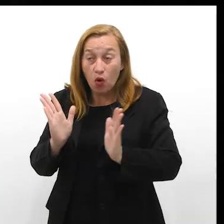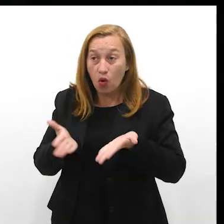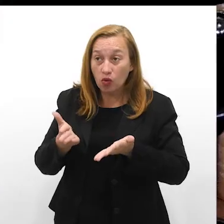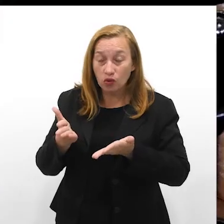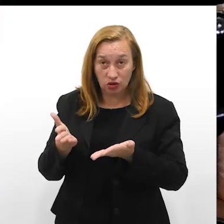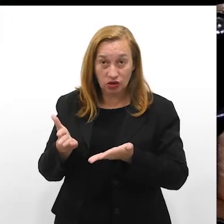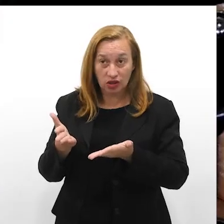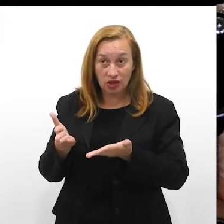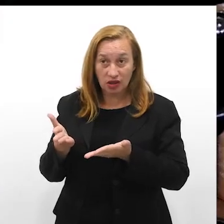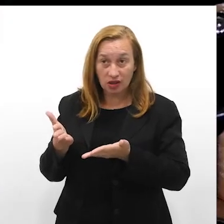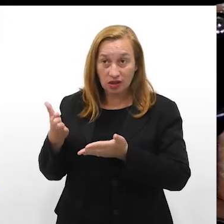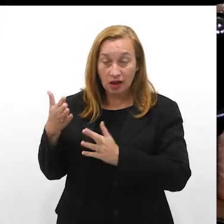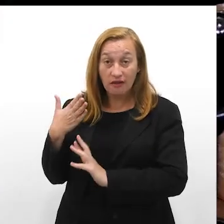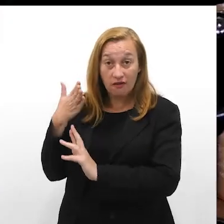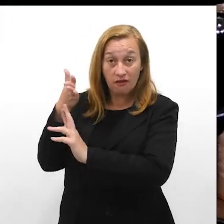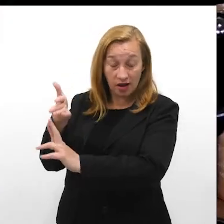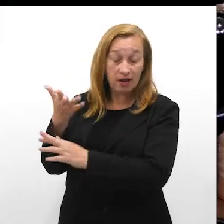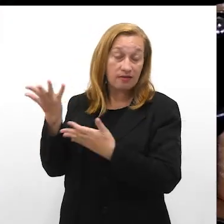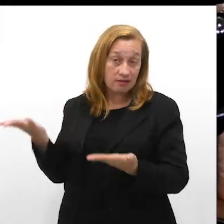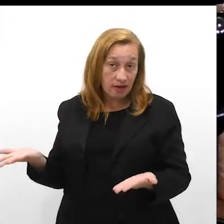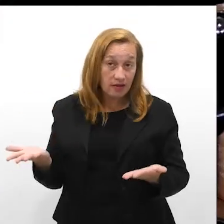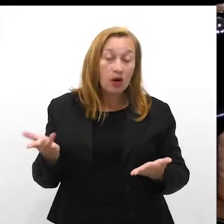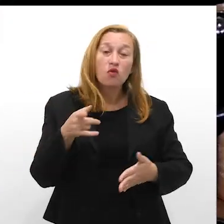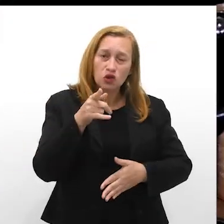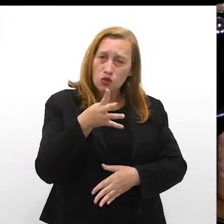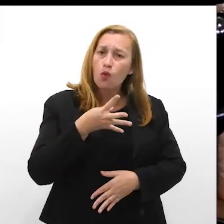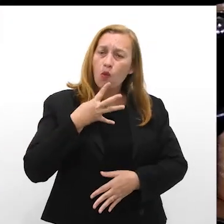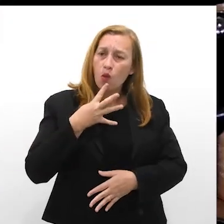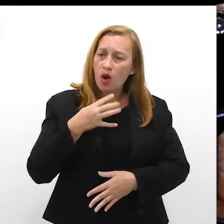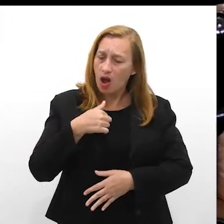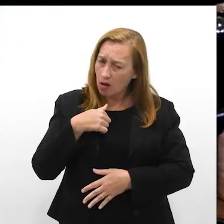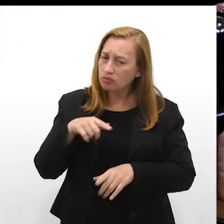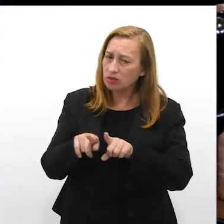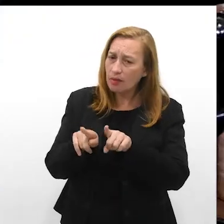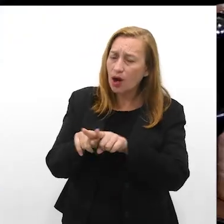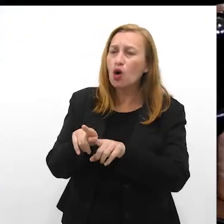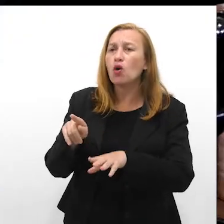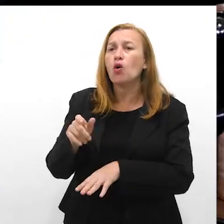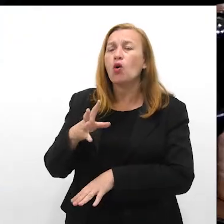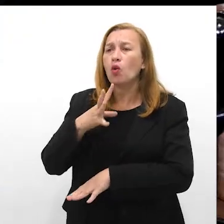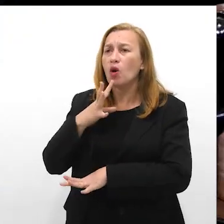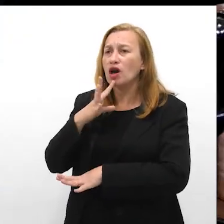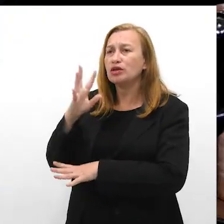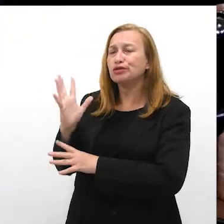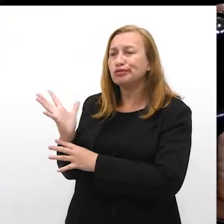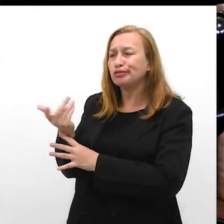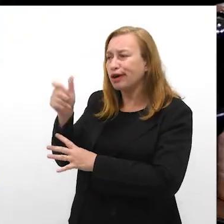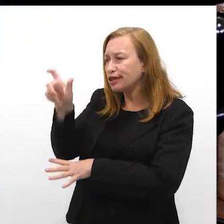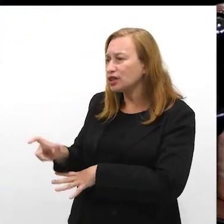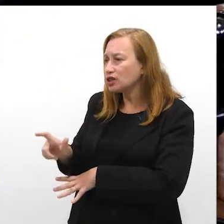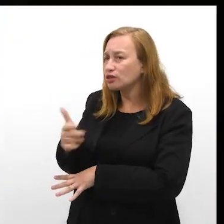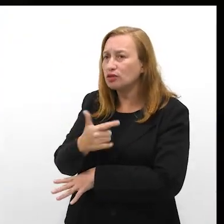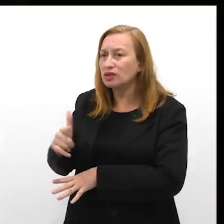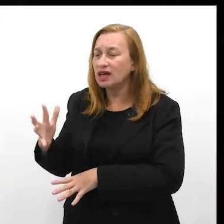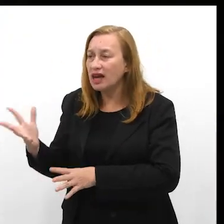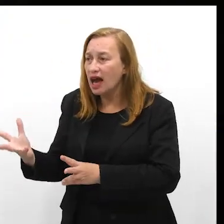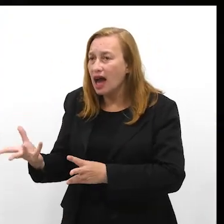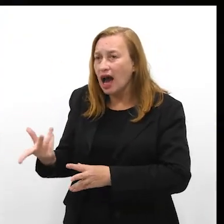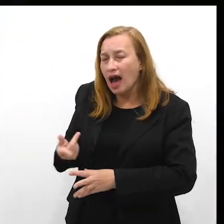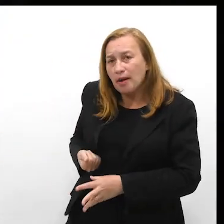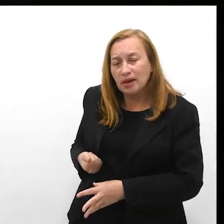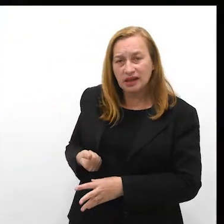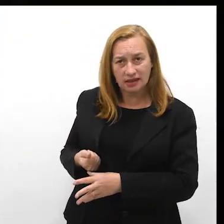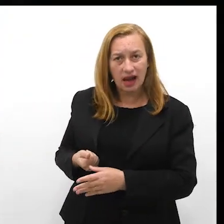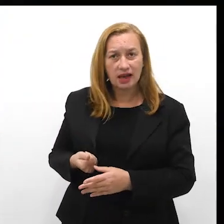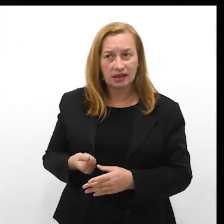como hoje é um grande diretor de arte, né? Porque você conhece, eu conheço artistas que talvez não tenham a habilidade